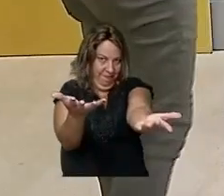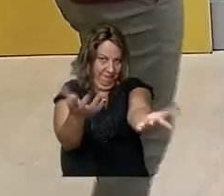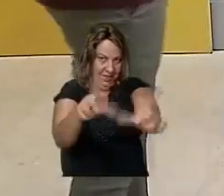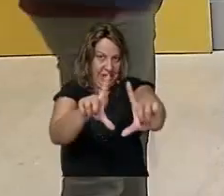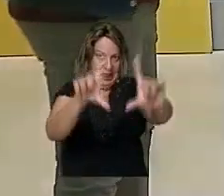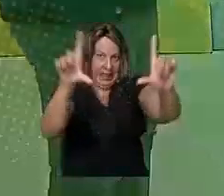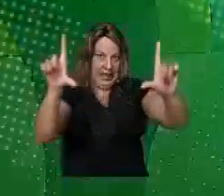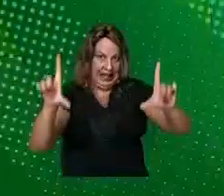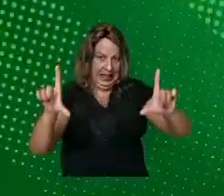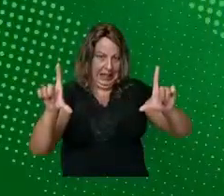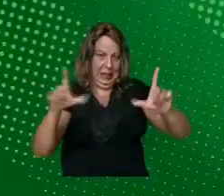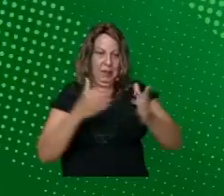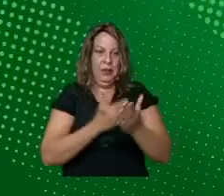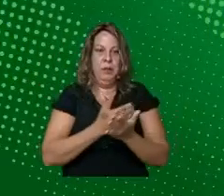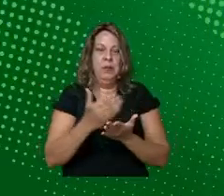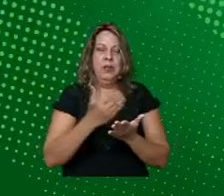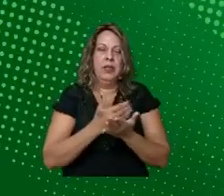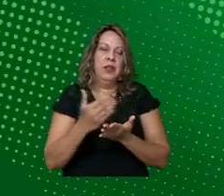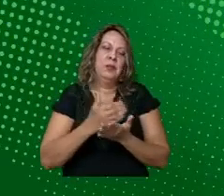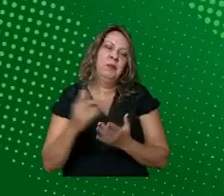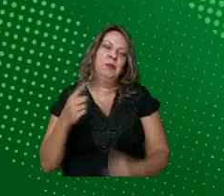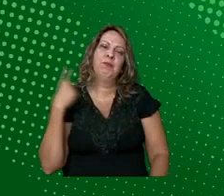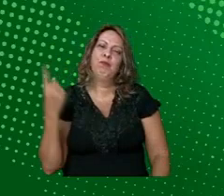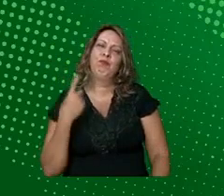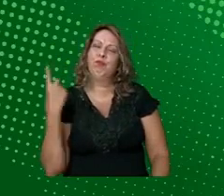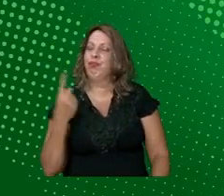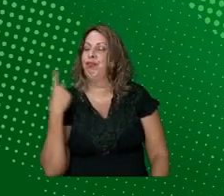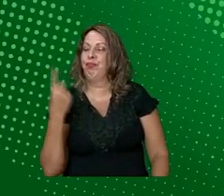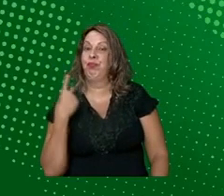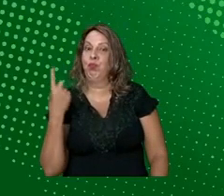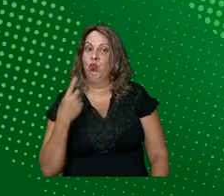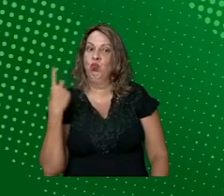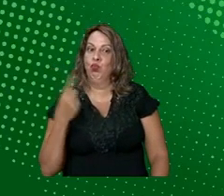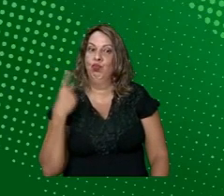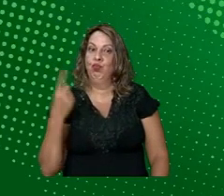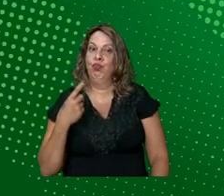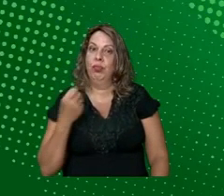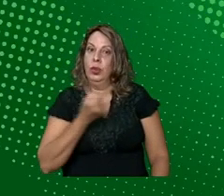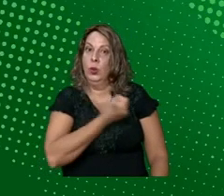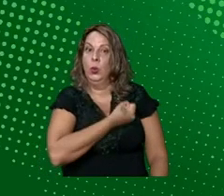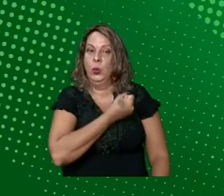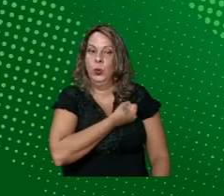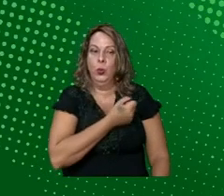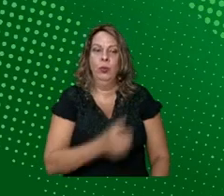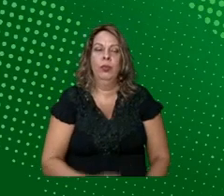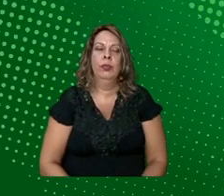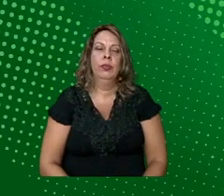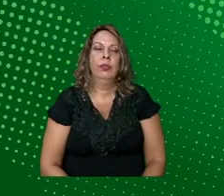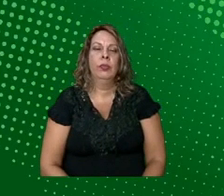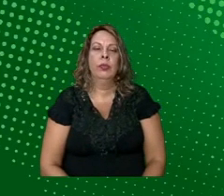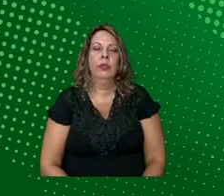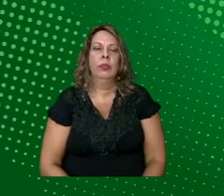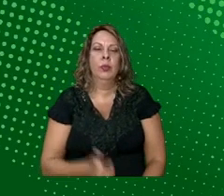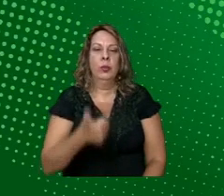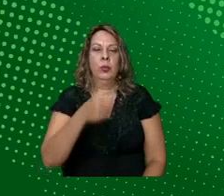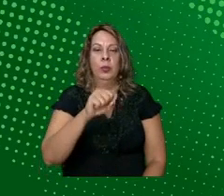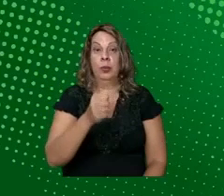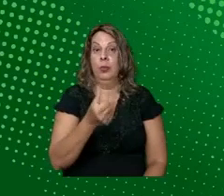meus amores, vai começar girando, girando, girando. Já temos aqui o primeiro contemplado de